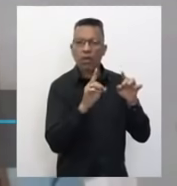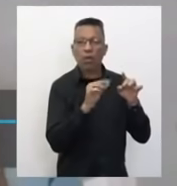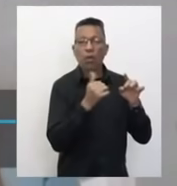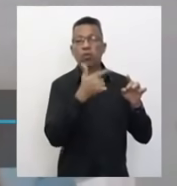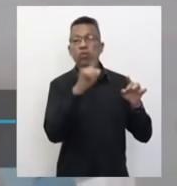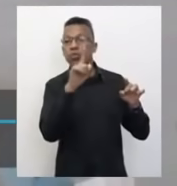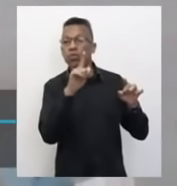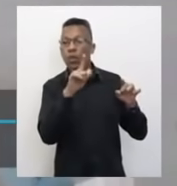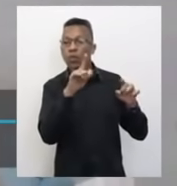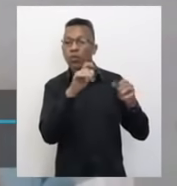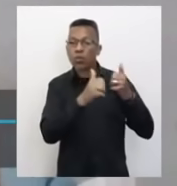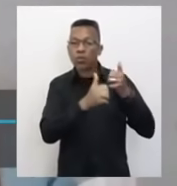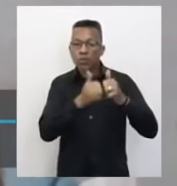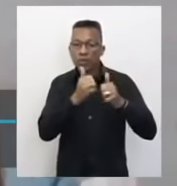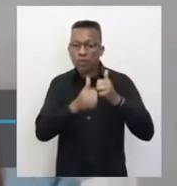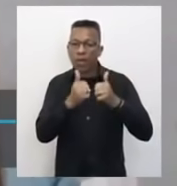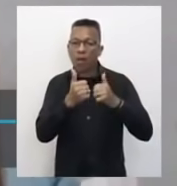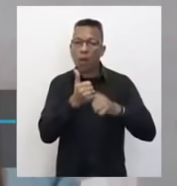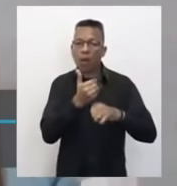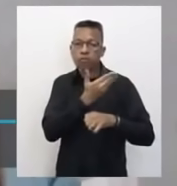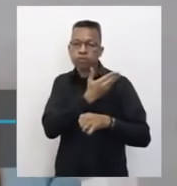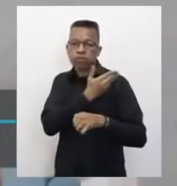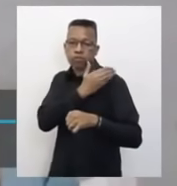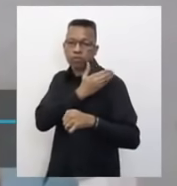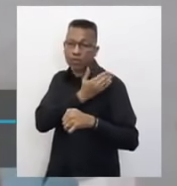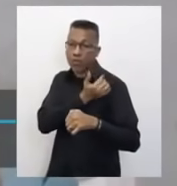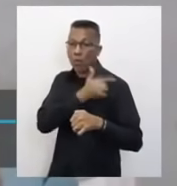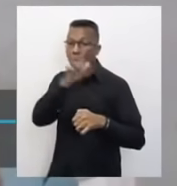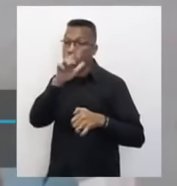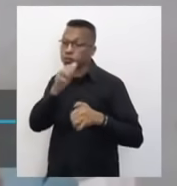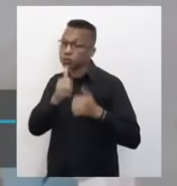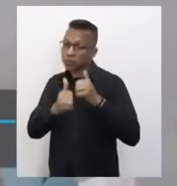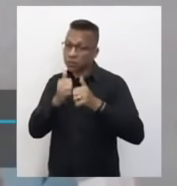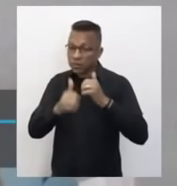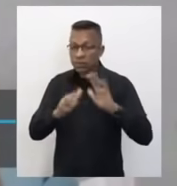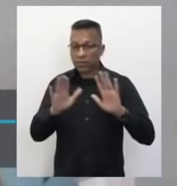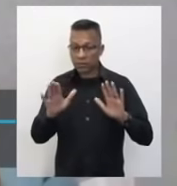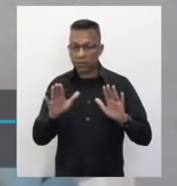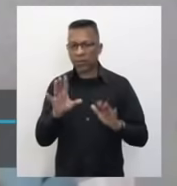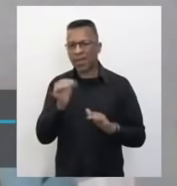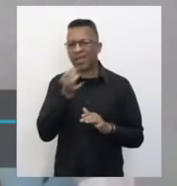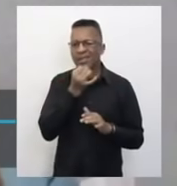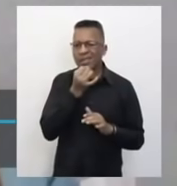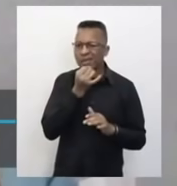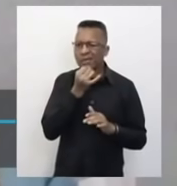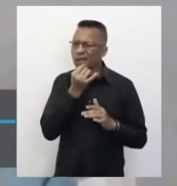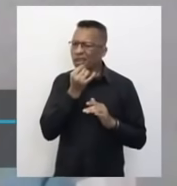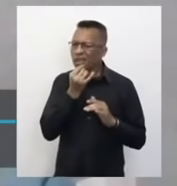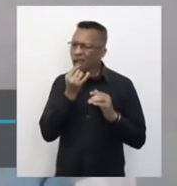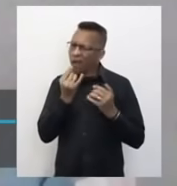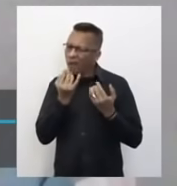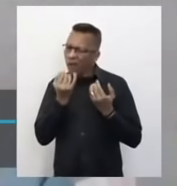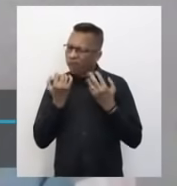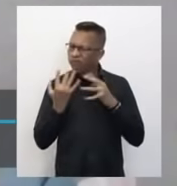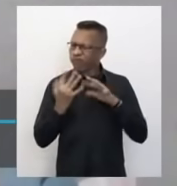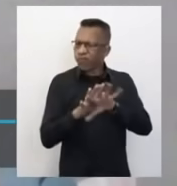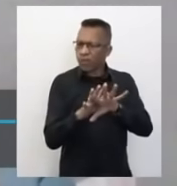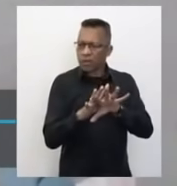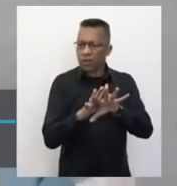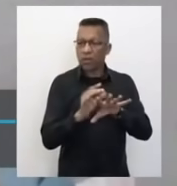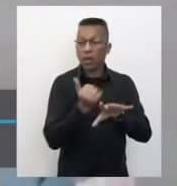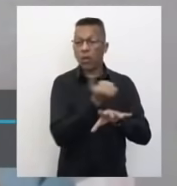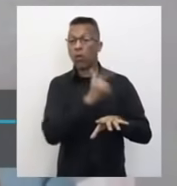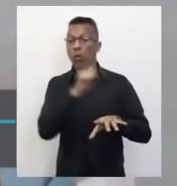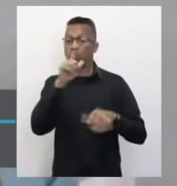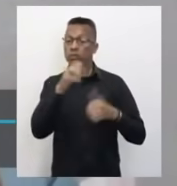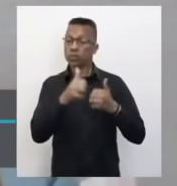ou falando com preconceito de um outro time, ou falando de forma abusiva de um outro time, então